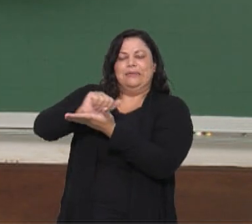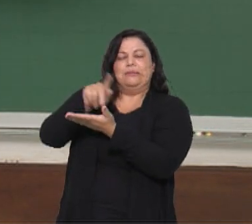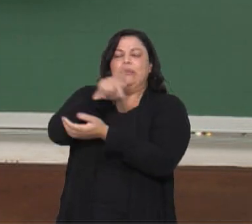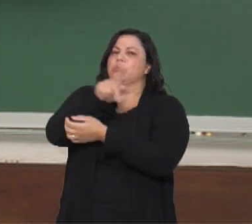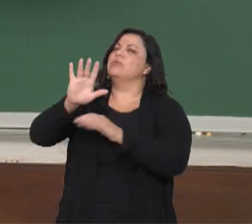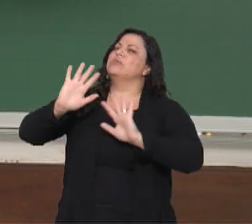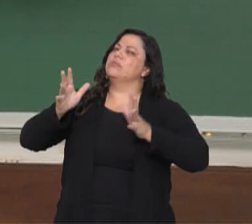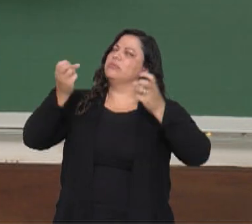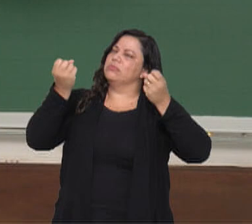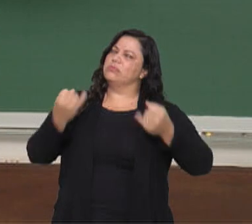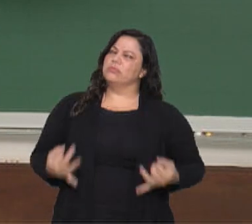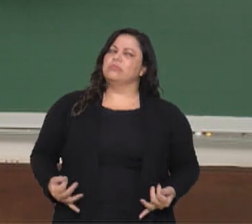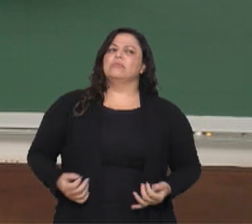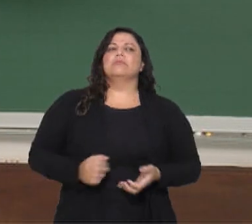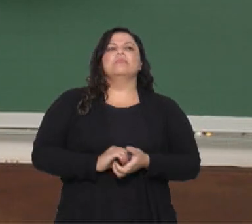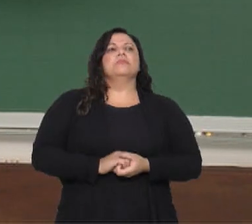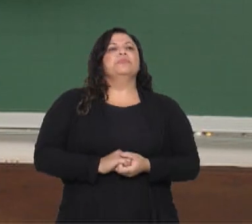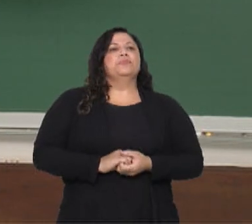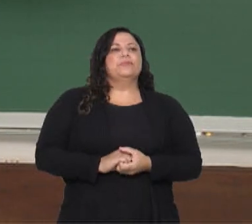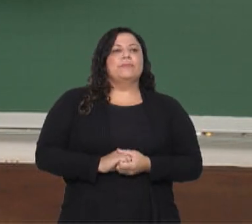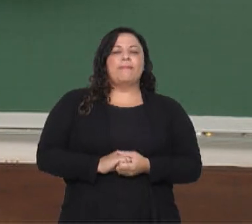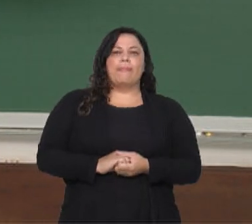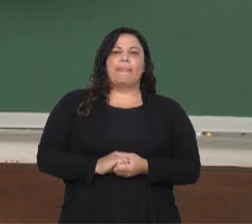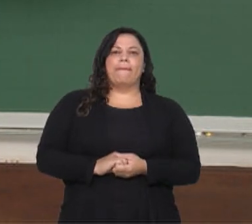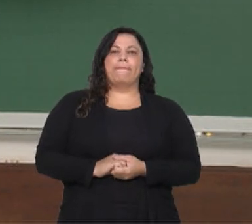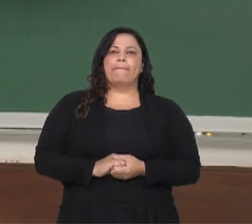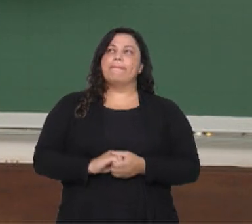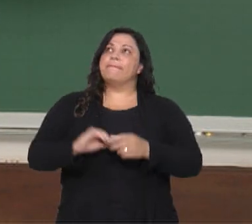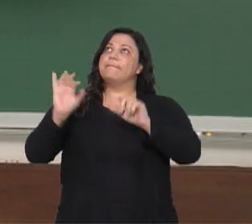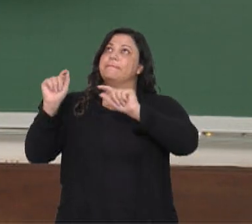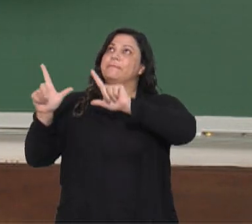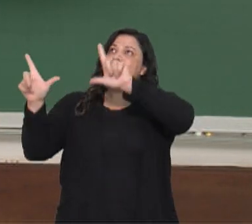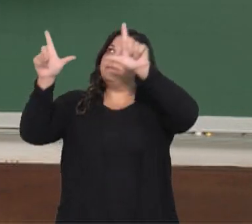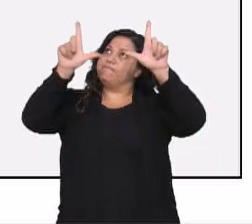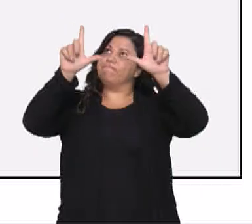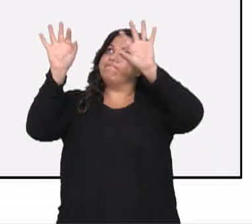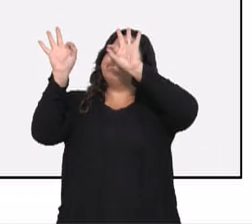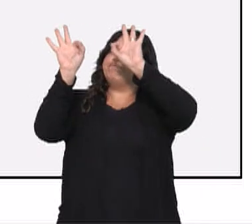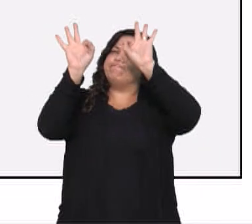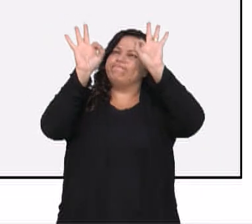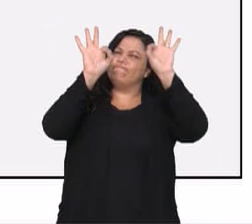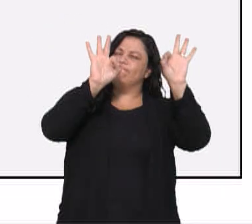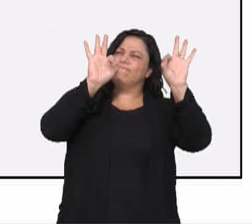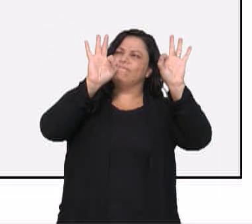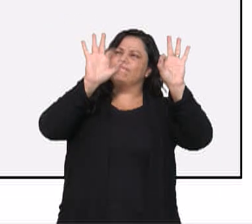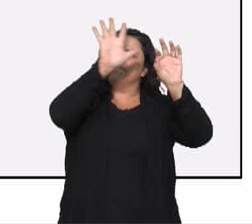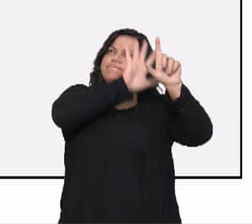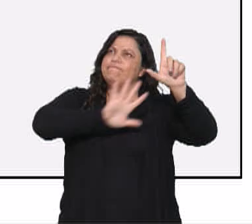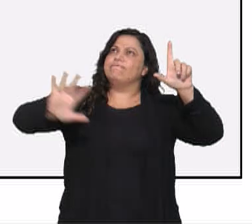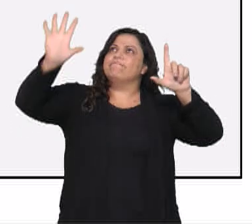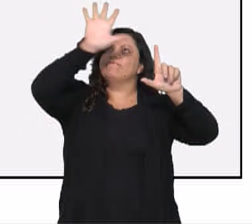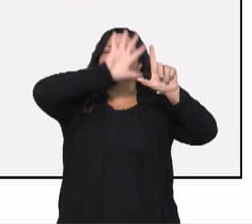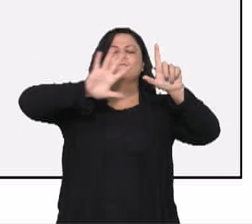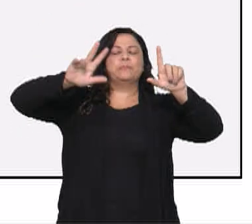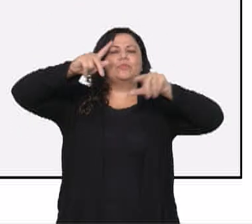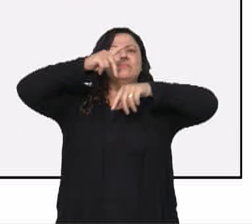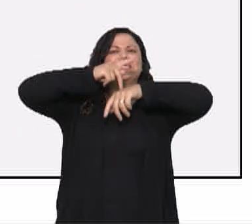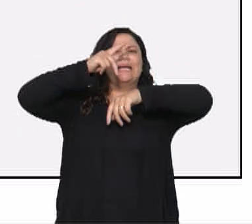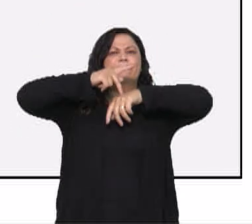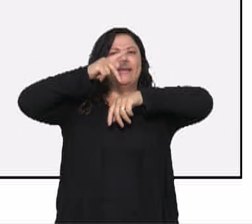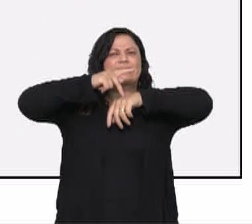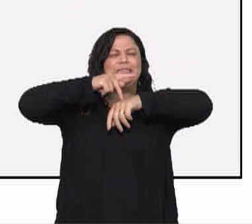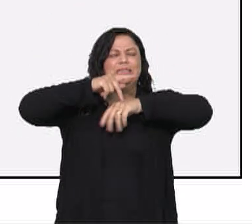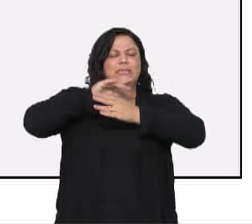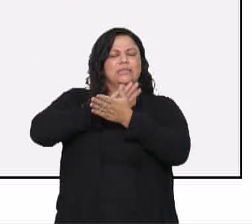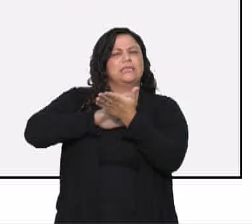para vocês. Aqui nós temos uma imagem de pedras polidas, pode ser